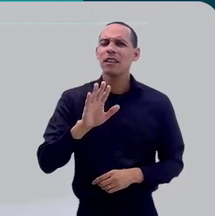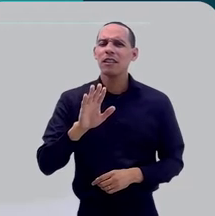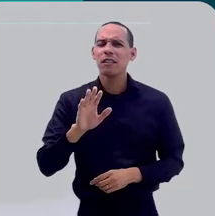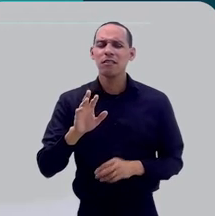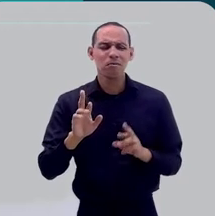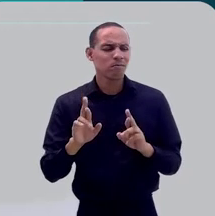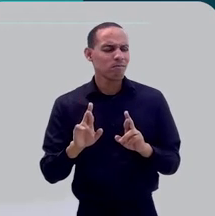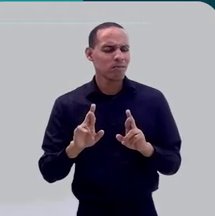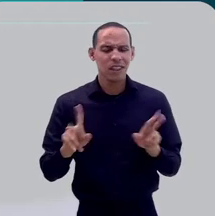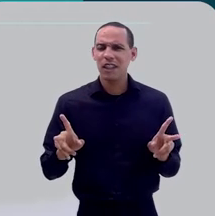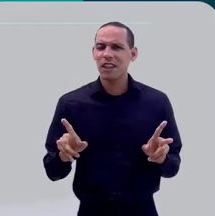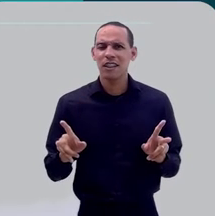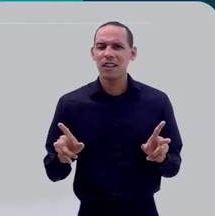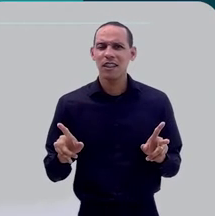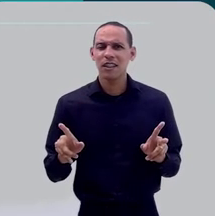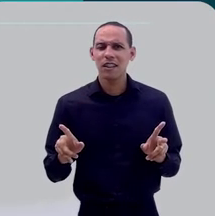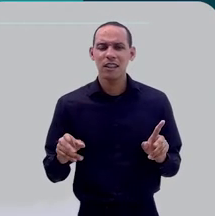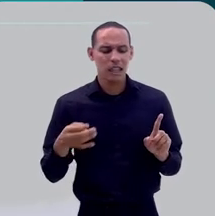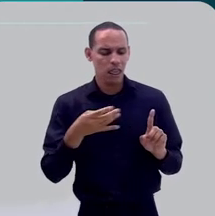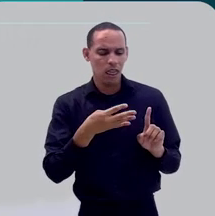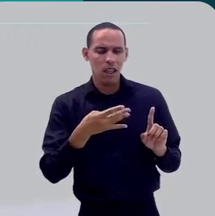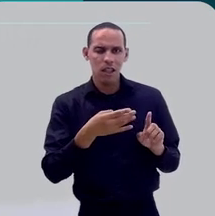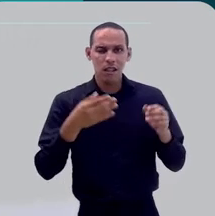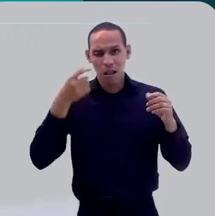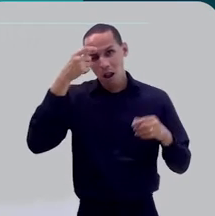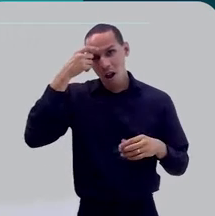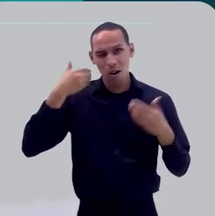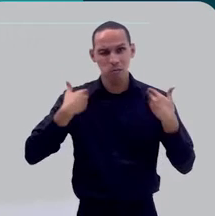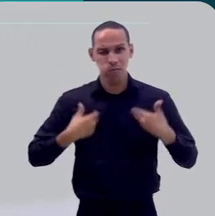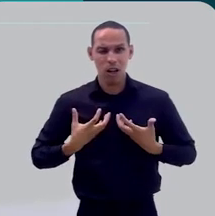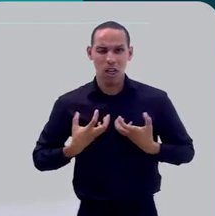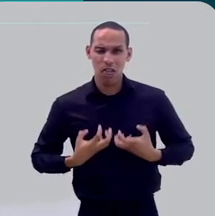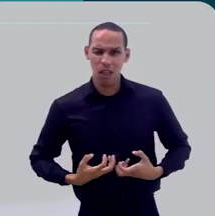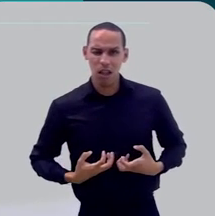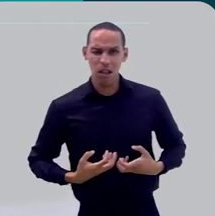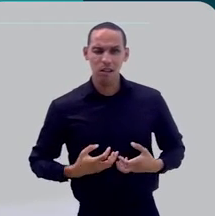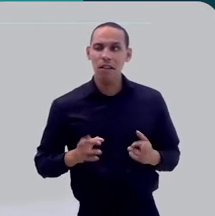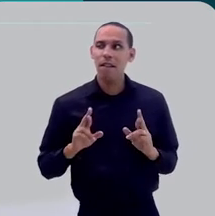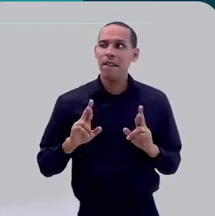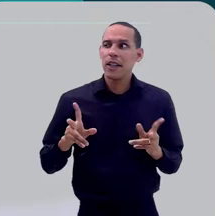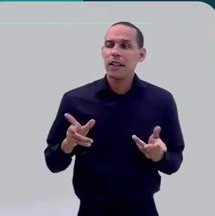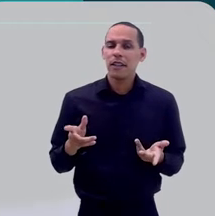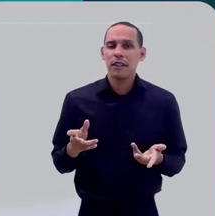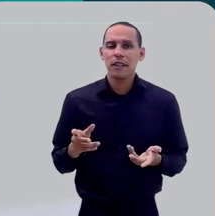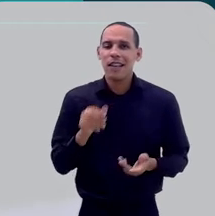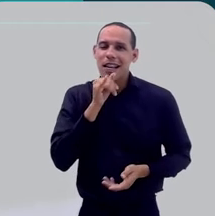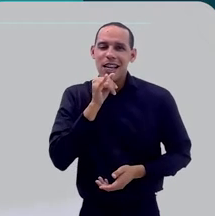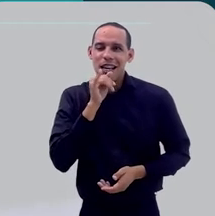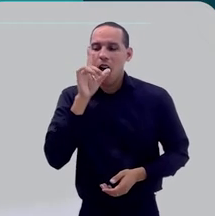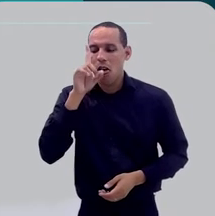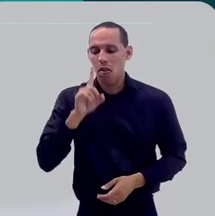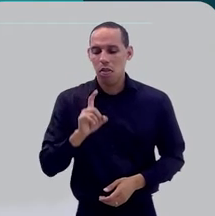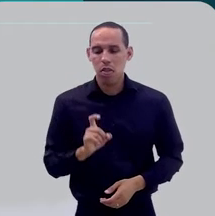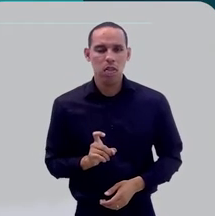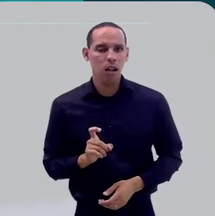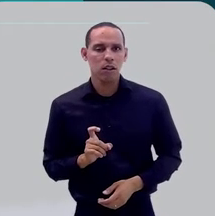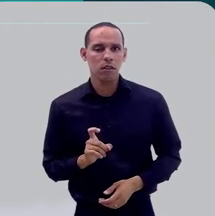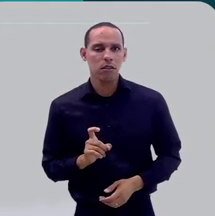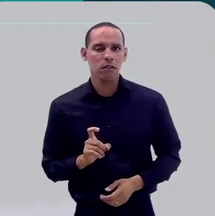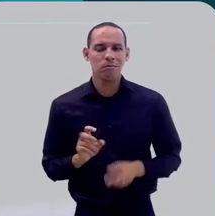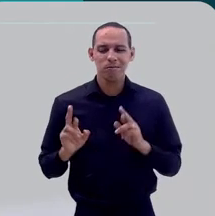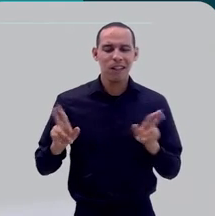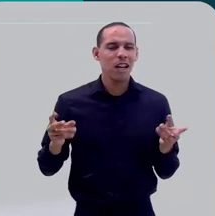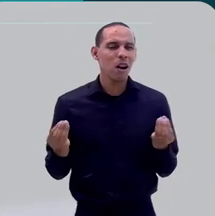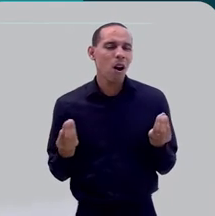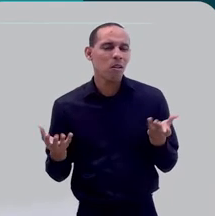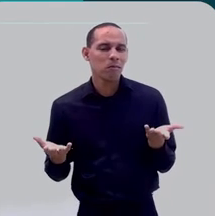como diferenciar, doutora, a síndrome de burnout, por exemplo, por uma depressão?